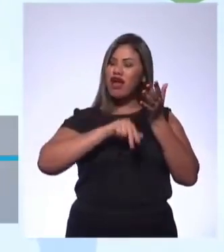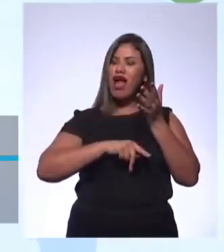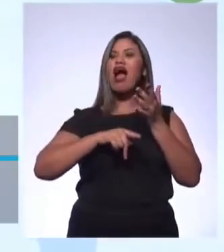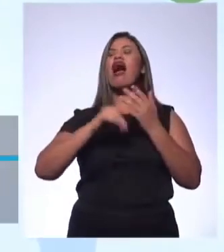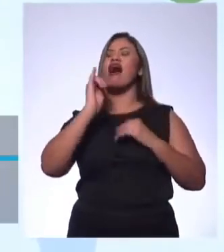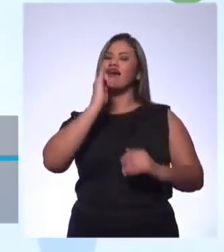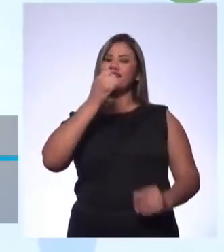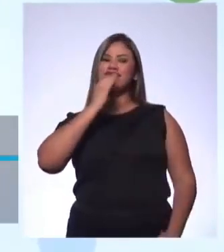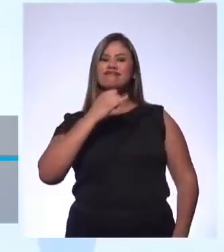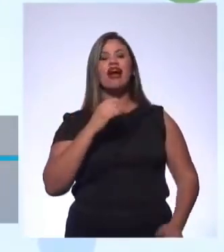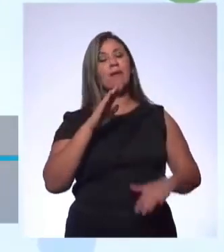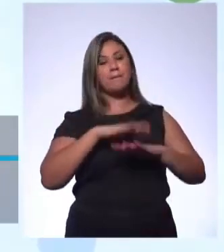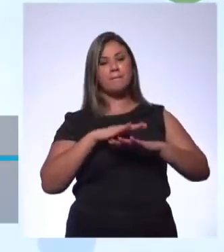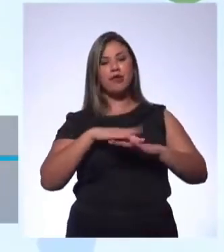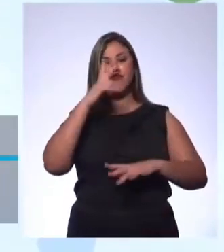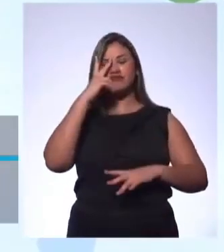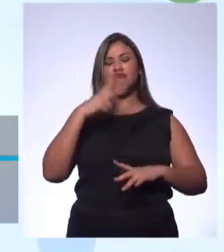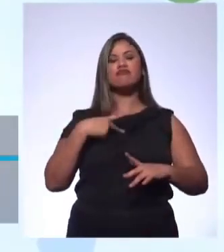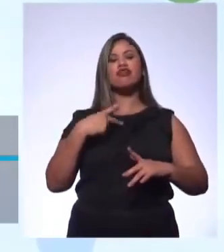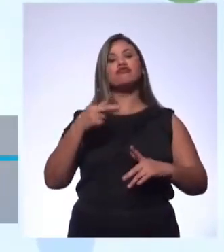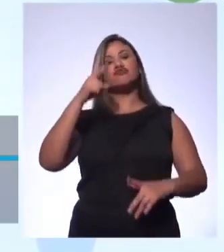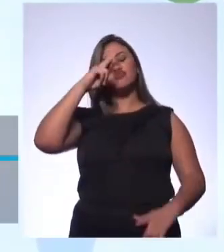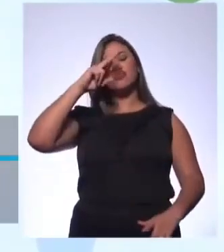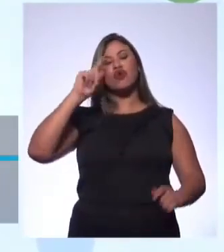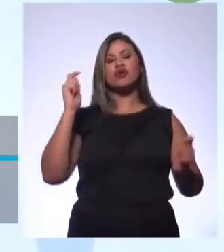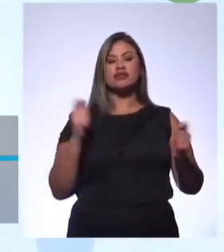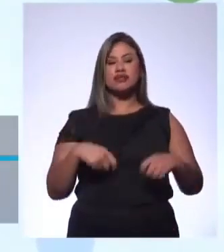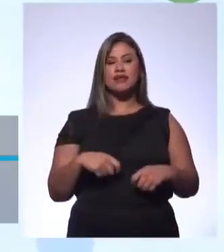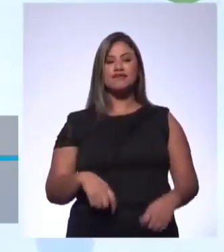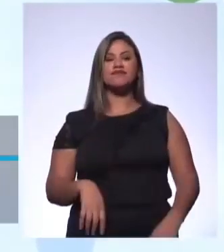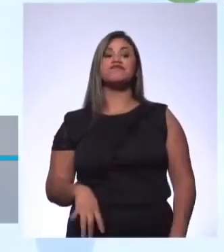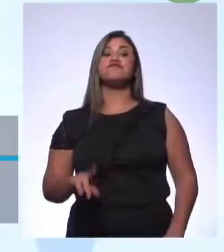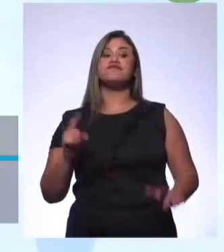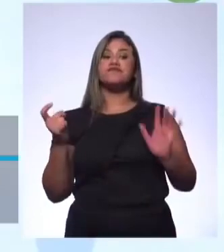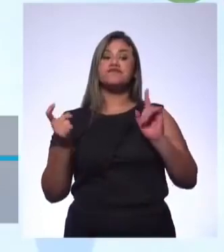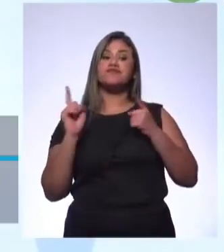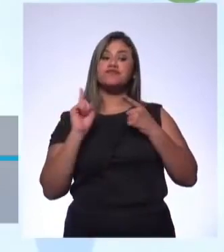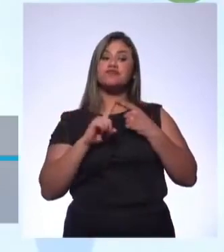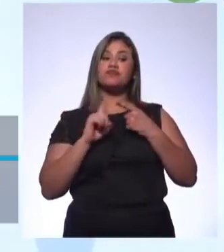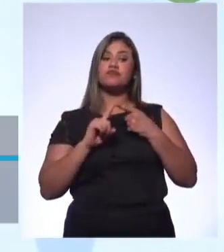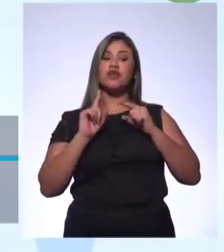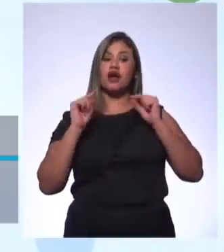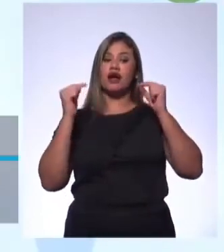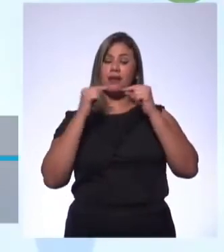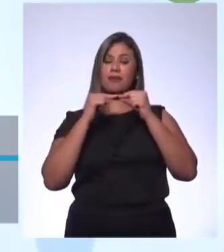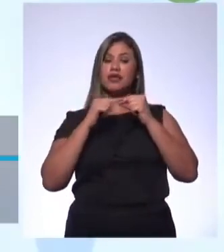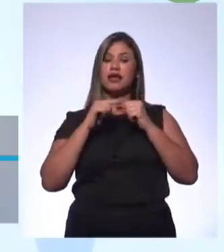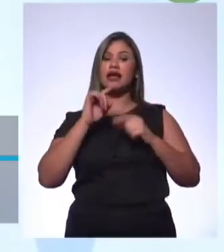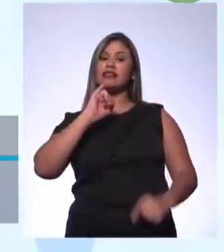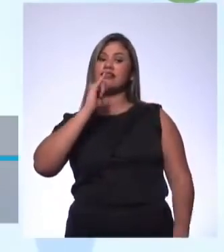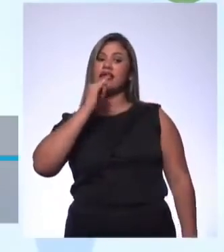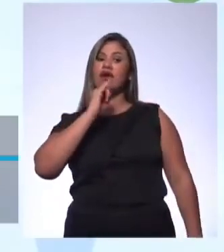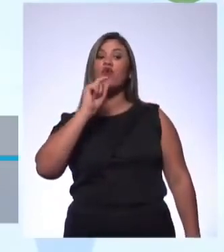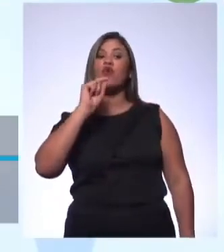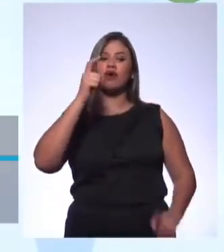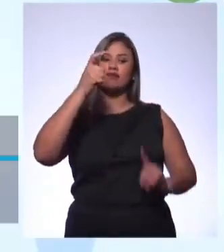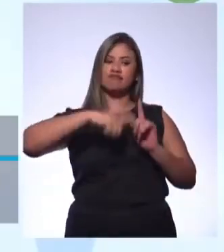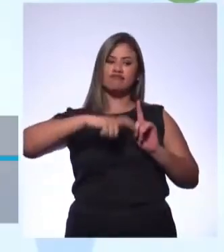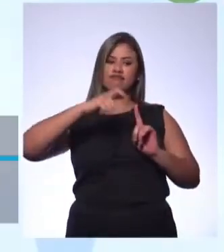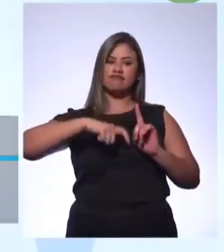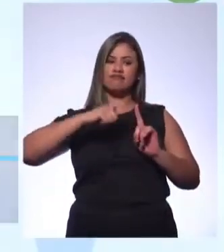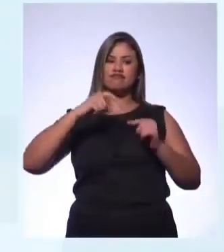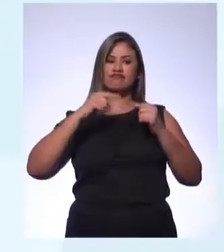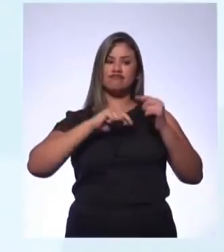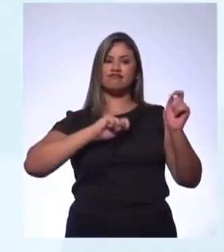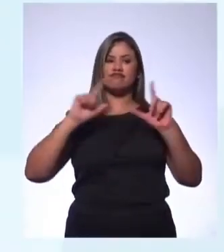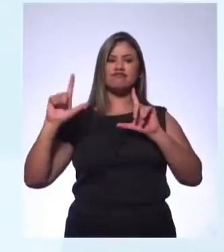nossas próprias histórias. Então, o primeiro ponto a falar numa narrativa é o personagem está